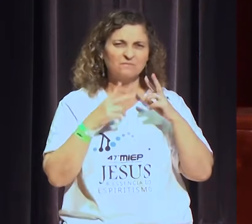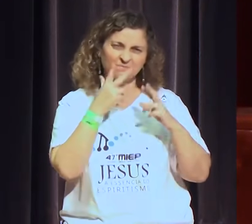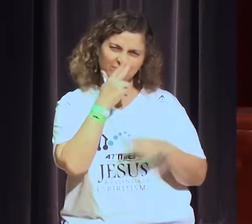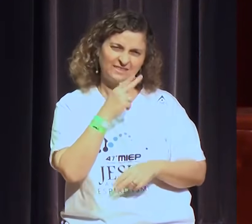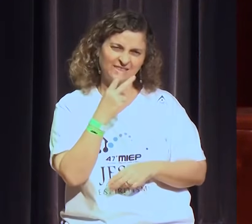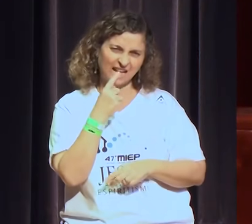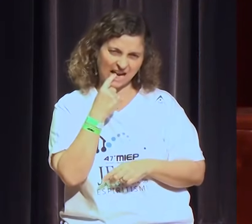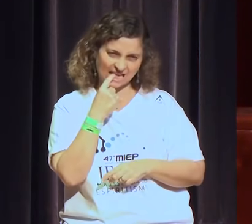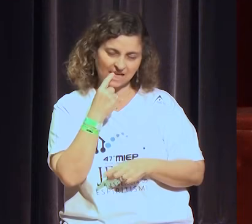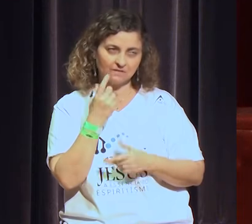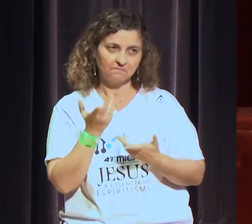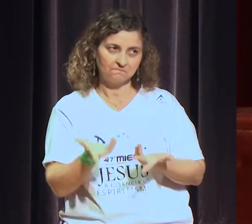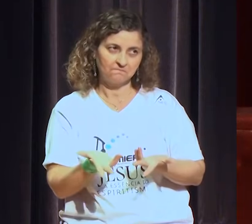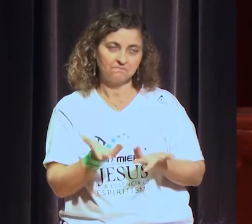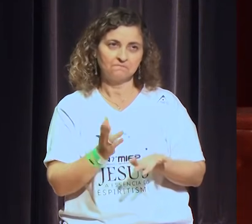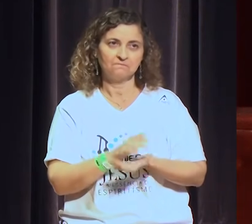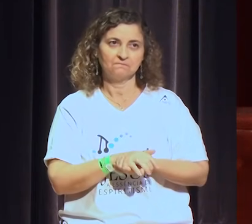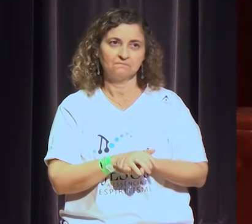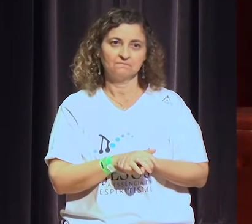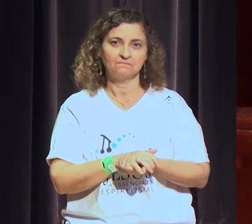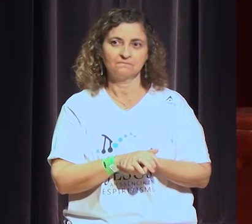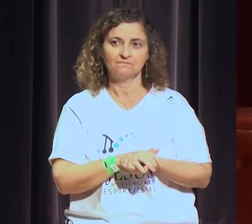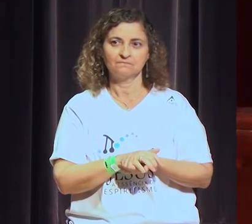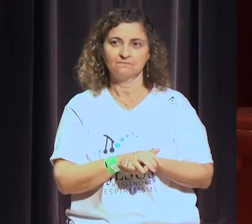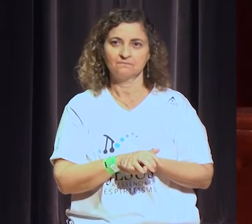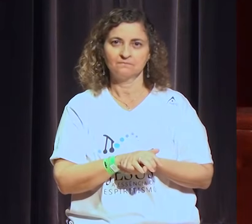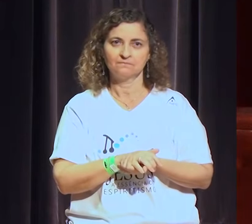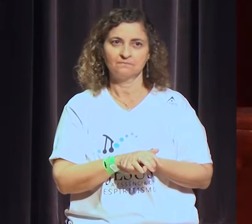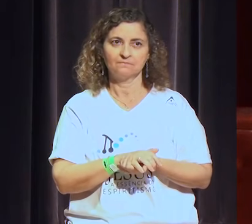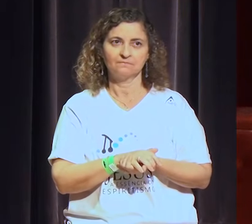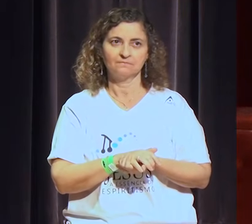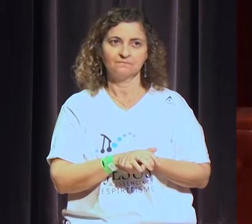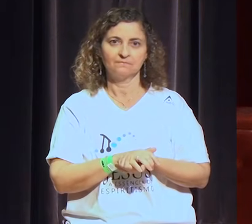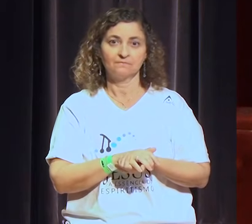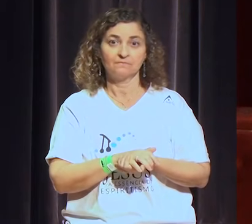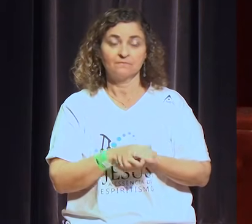no canto da minha boca. É inveja mesmo.